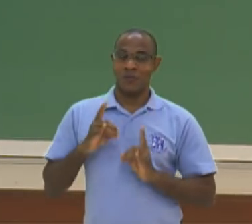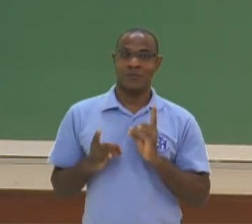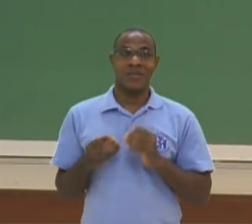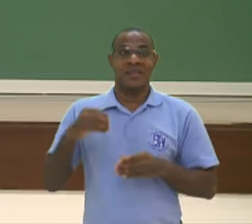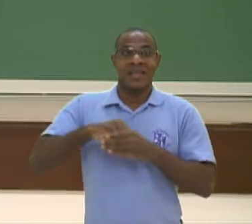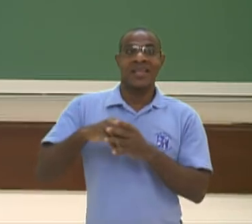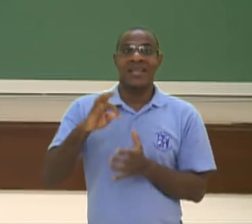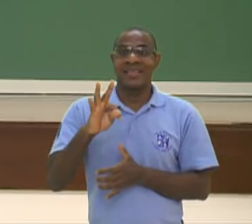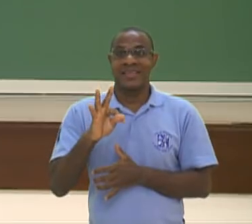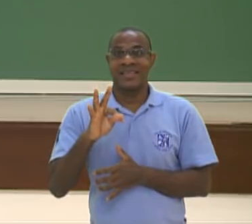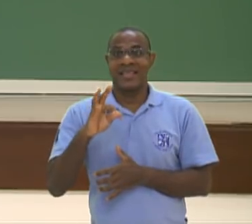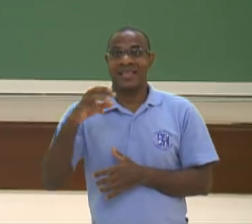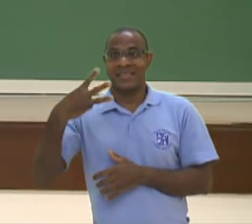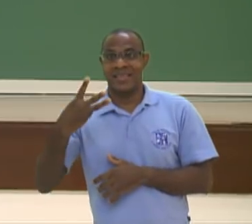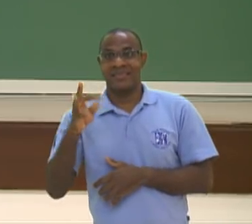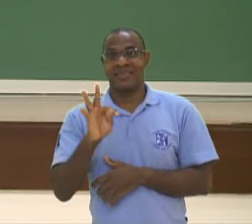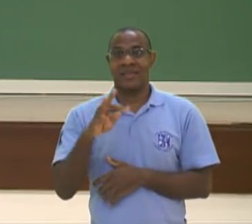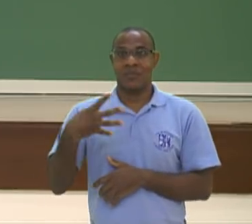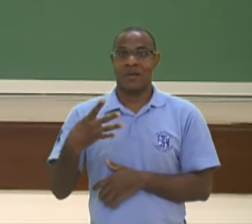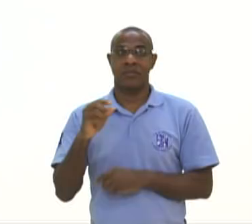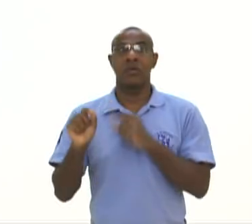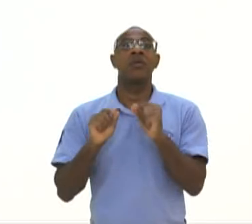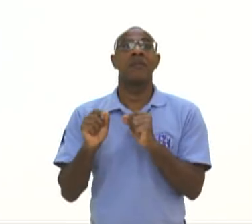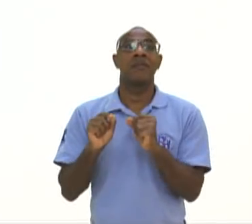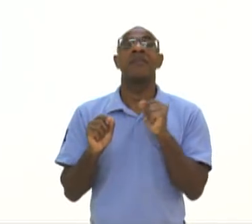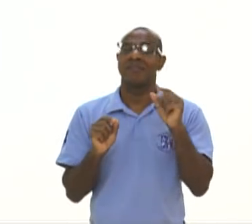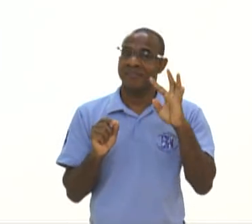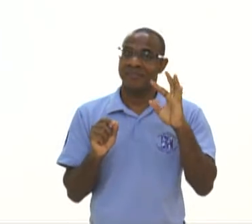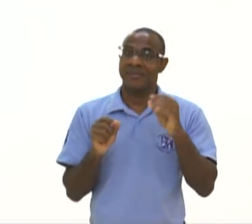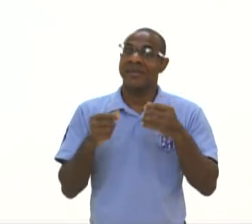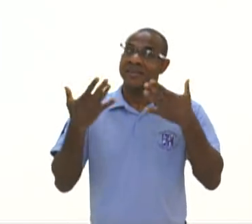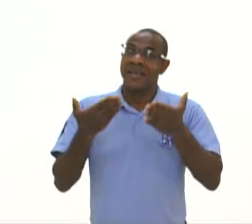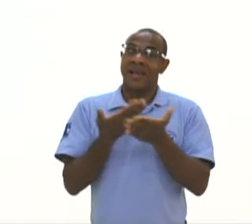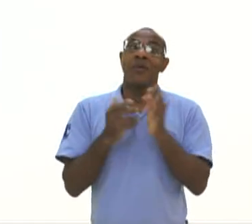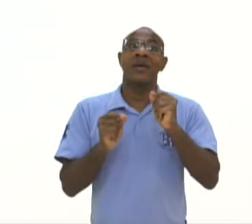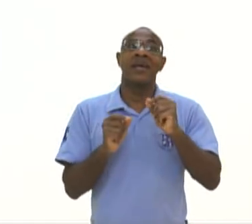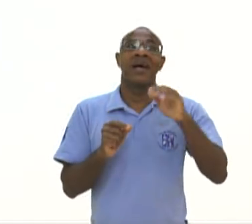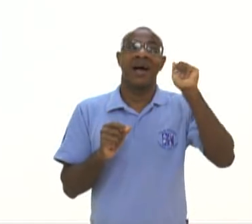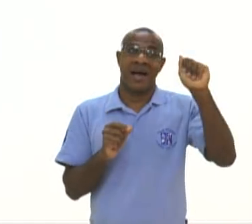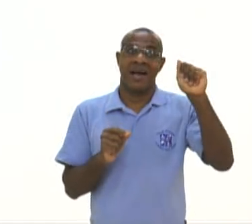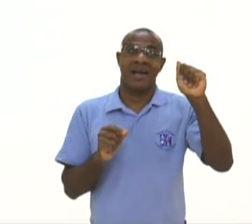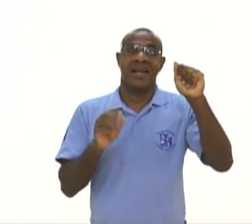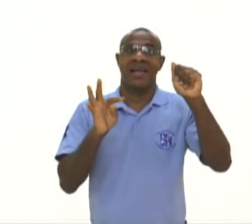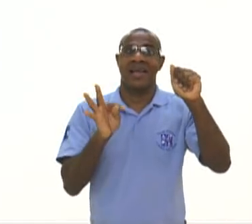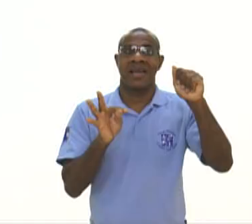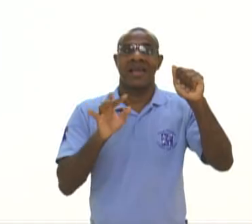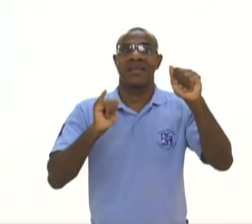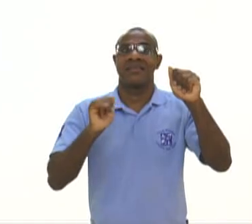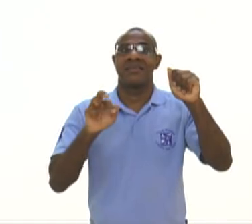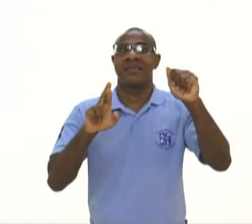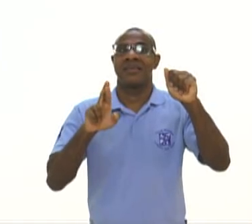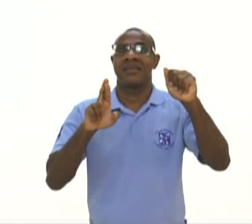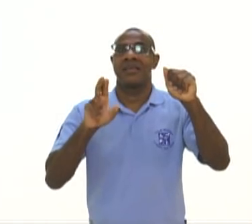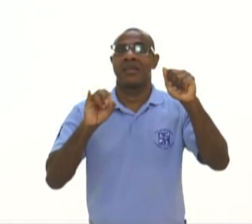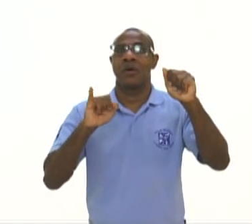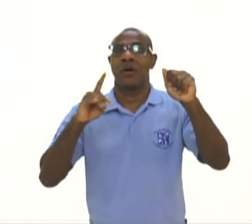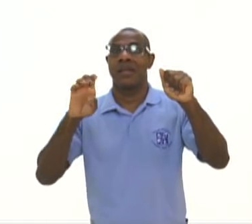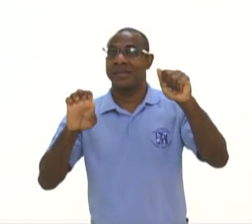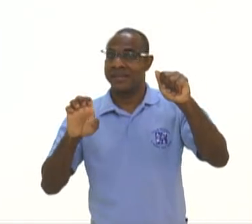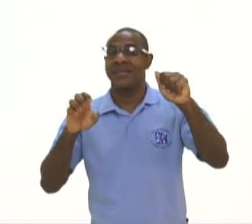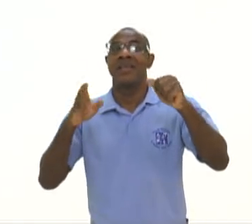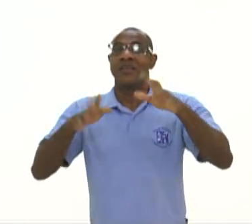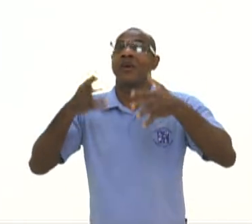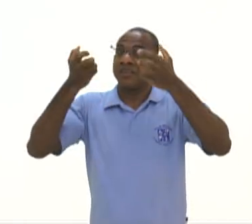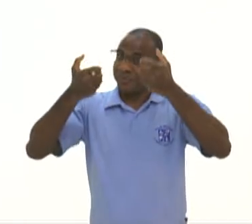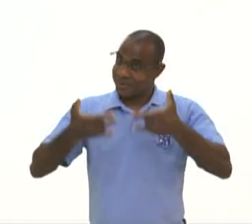o chamado T4, é a tireoide. A gente acabou de ver, né, no slide um pouquinho antes desse, tá? Então,